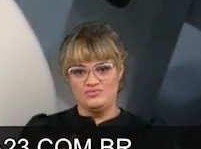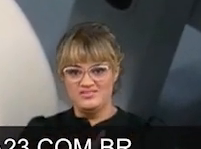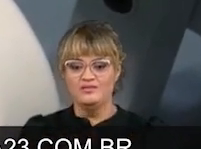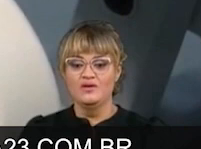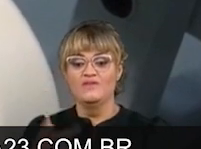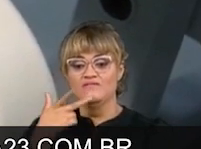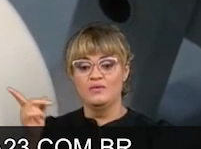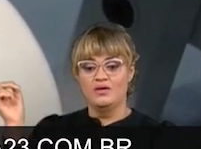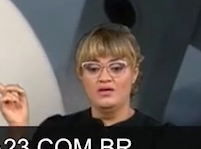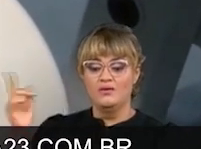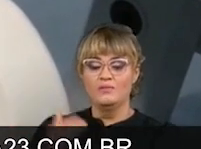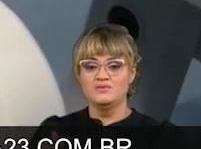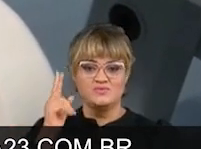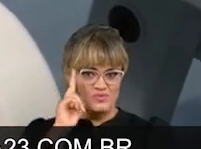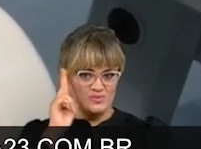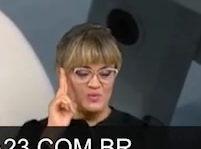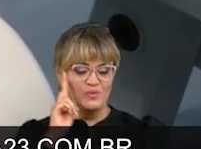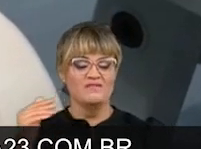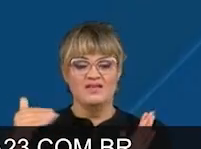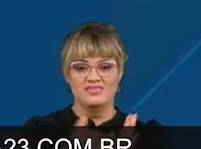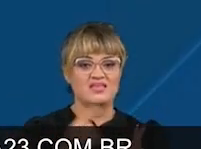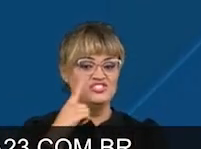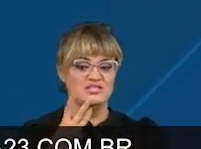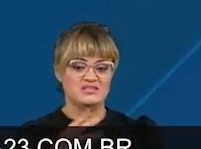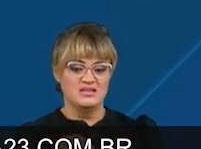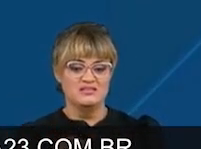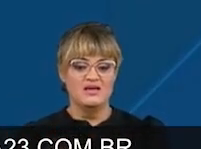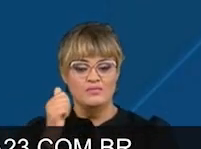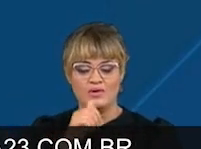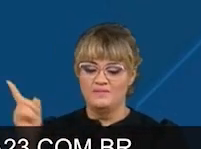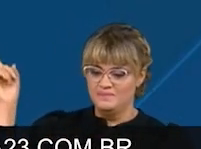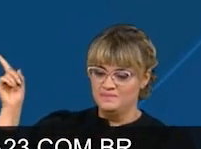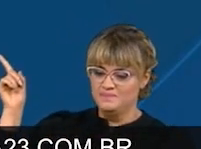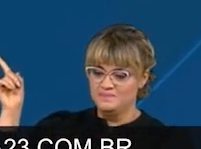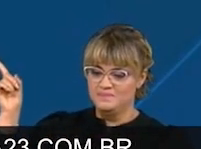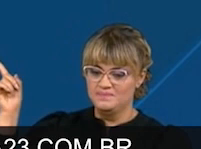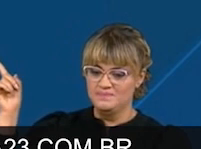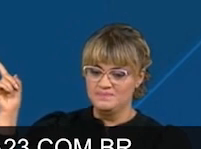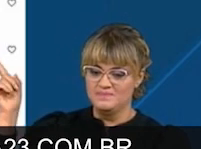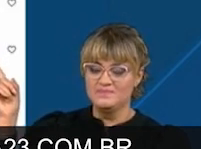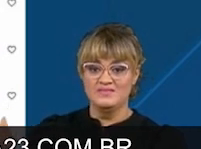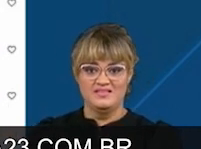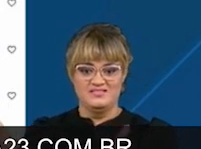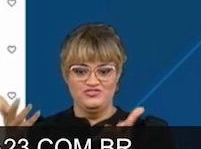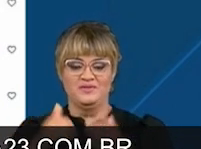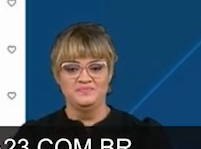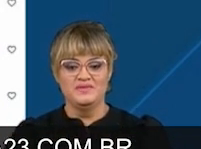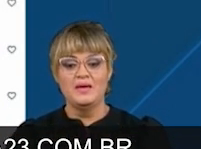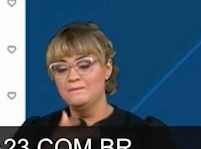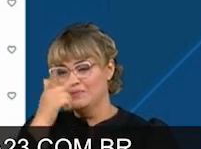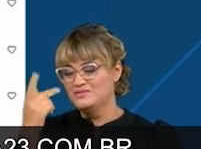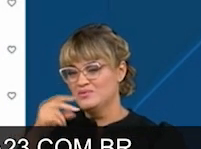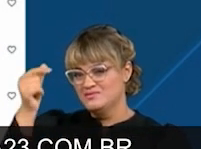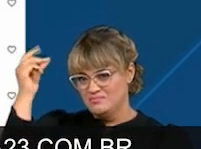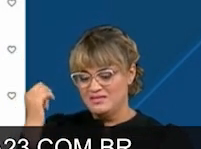Copa Solidária, que começou na segunda-feira, vai até o dia 30 e tem como embaixadora especial a cantora Luísa Sonza. Os doadores mais antigos